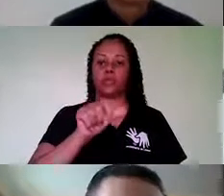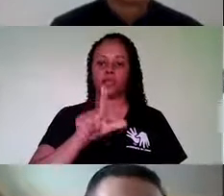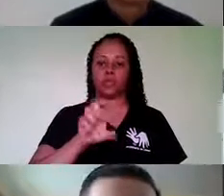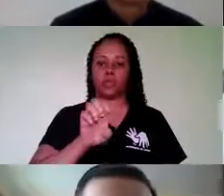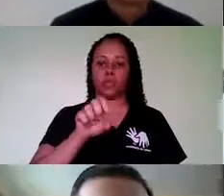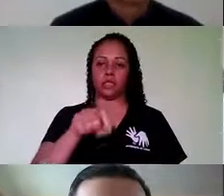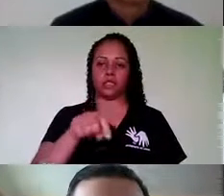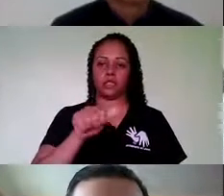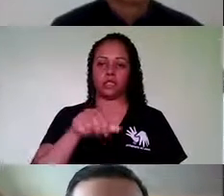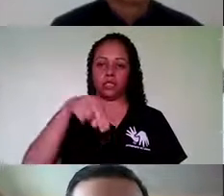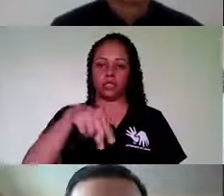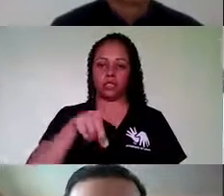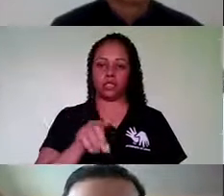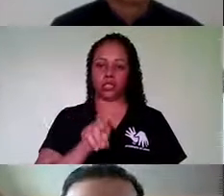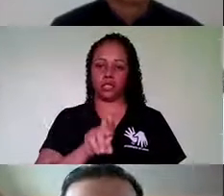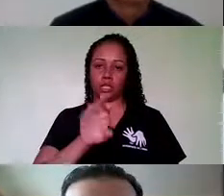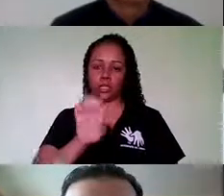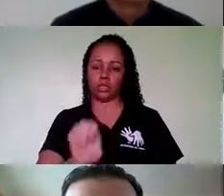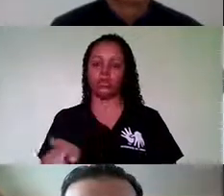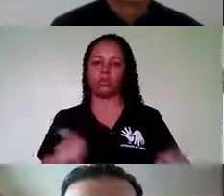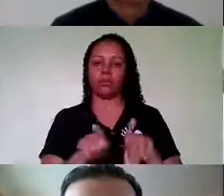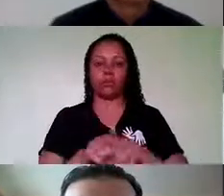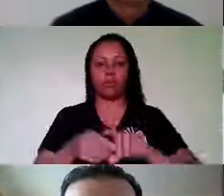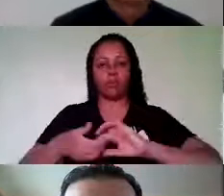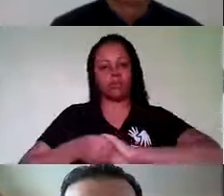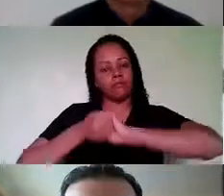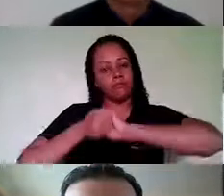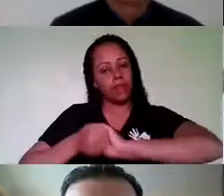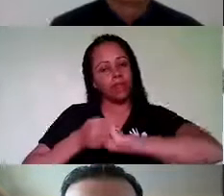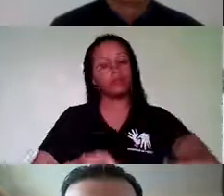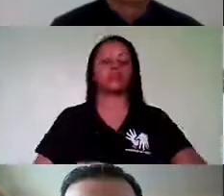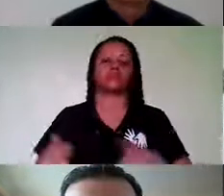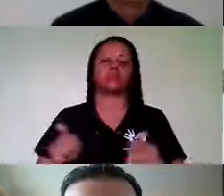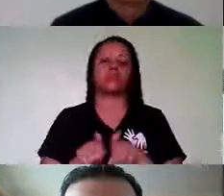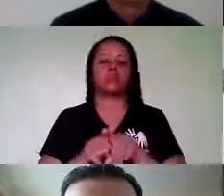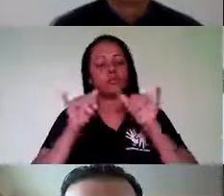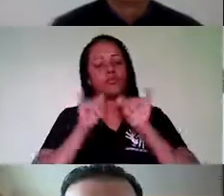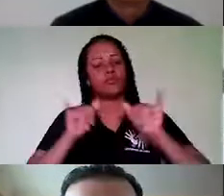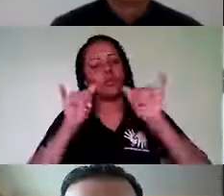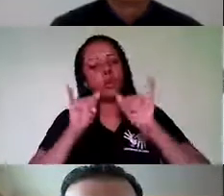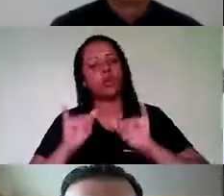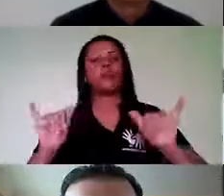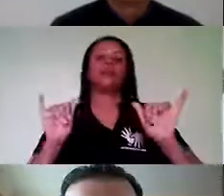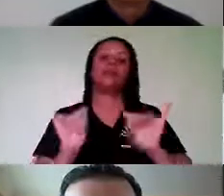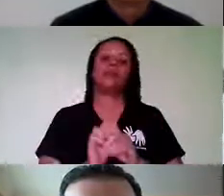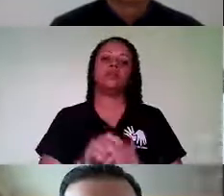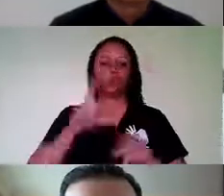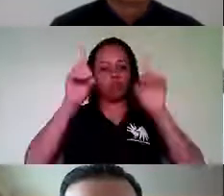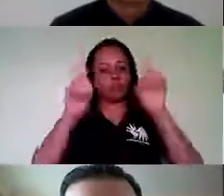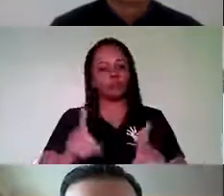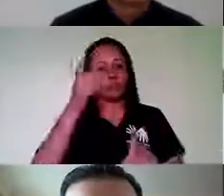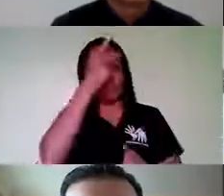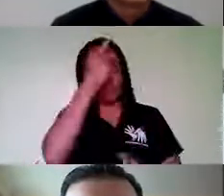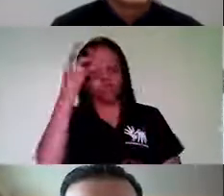aí também divulgando as pautas relacionadas à pessoa com deficiência. Então, muito bom tê-lo aqui conosco, viu? E agradecer a